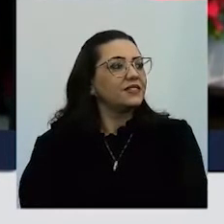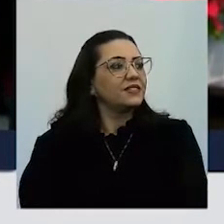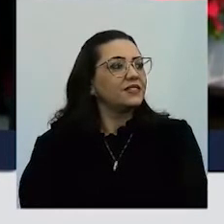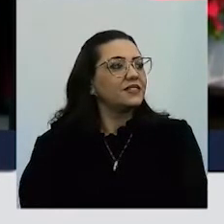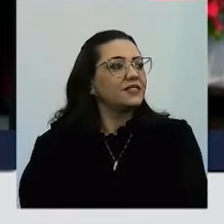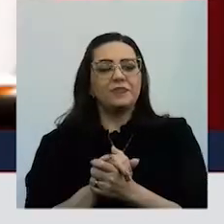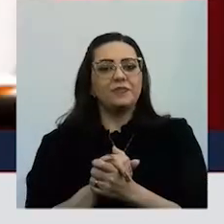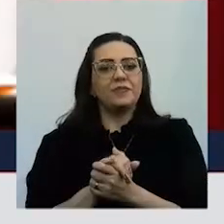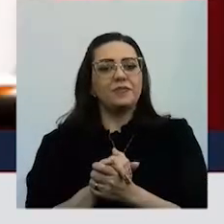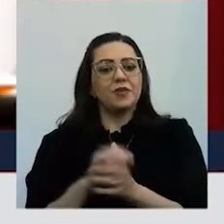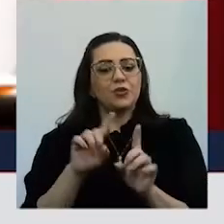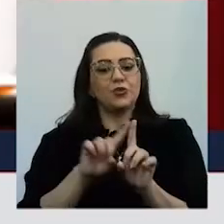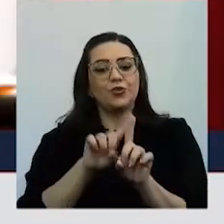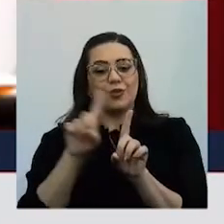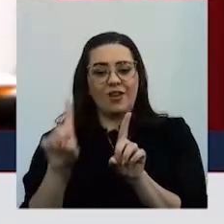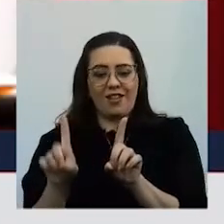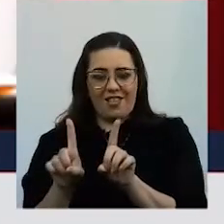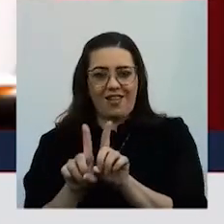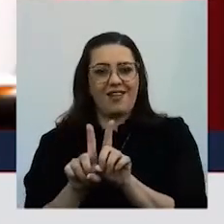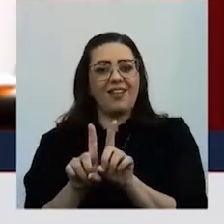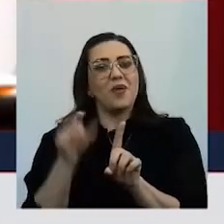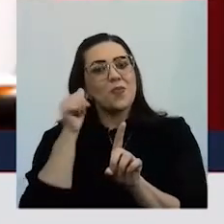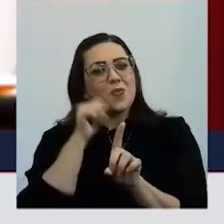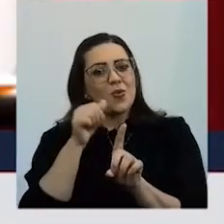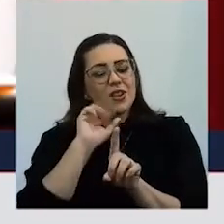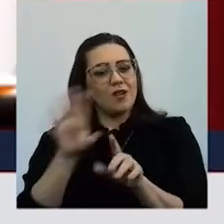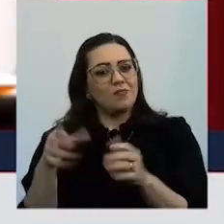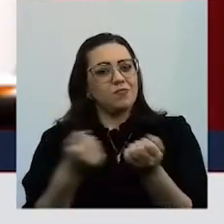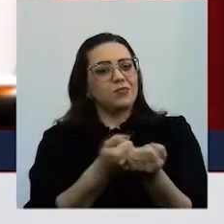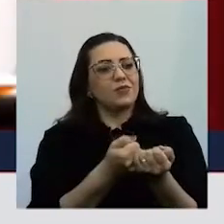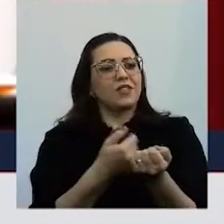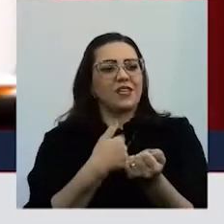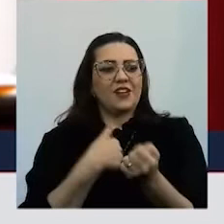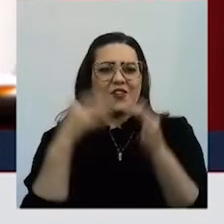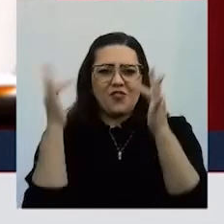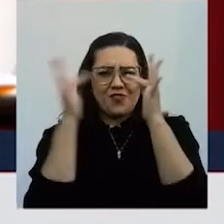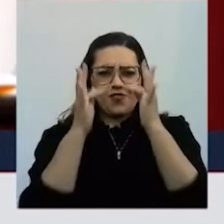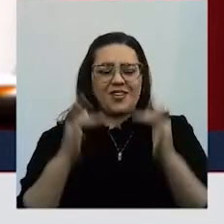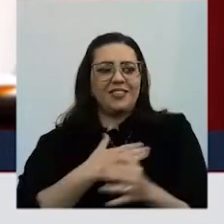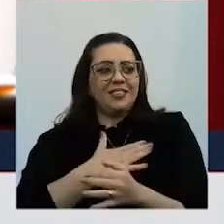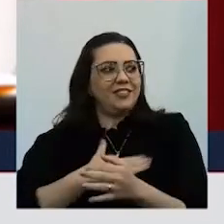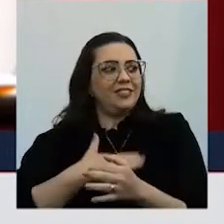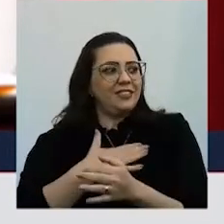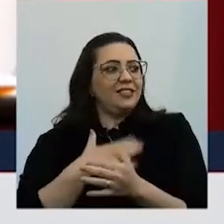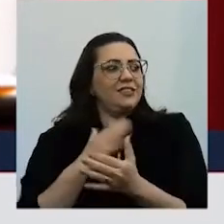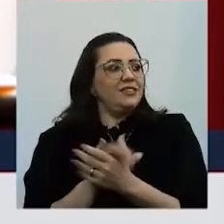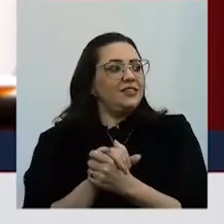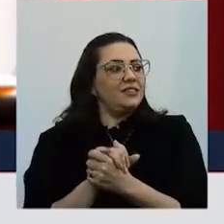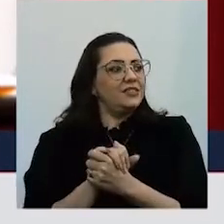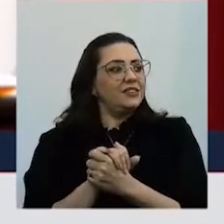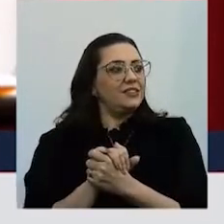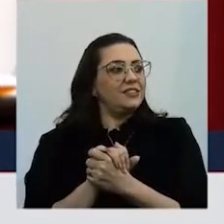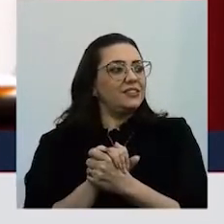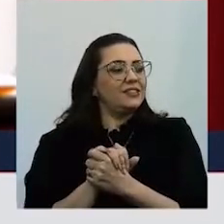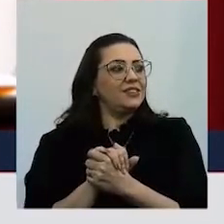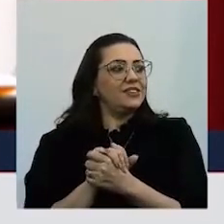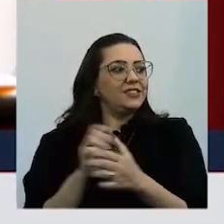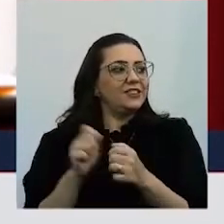Alberto Casale. Então, parabéns. Eu fico muito honrado de poder